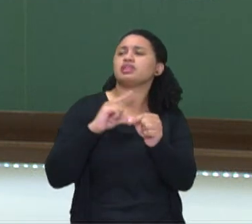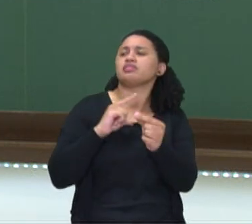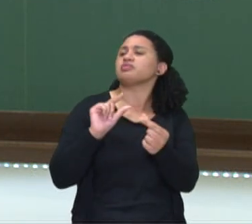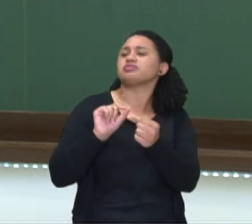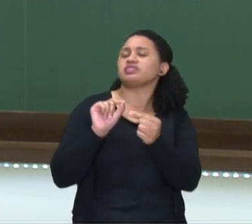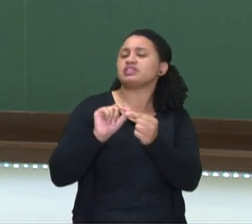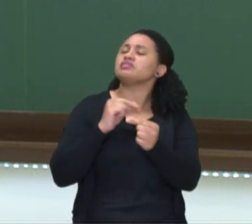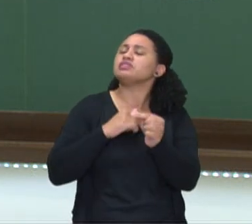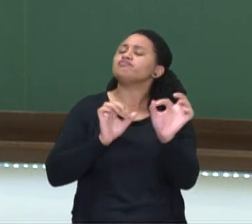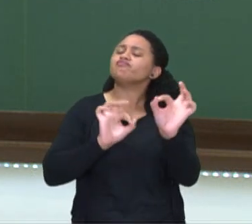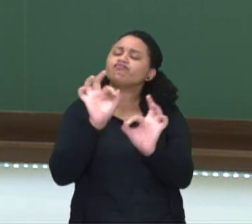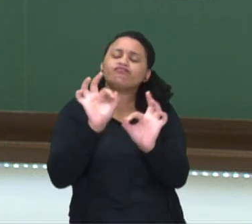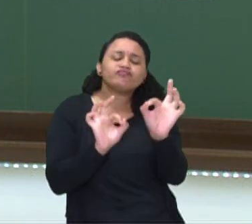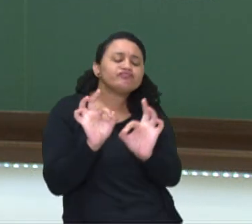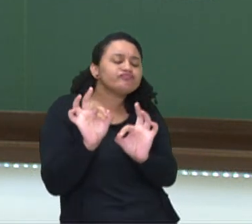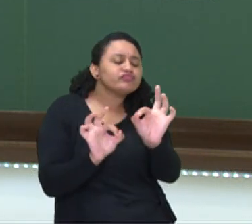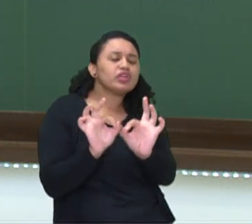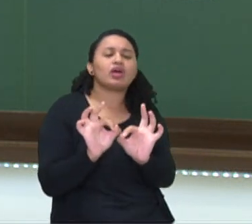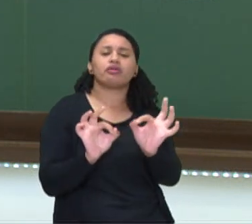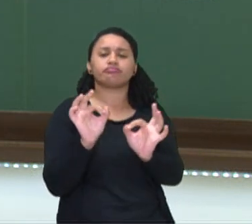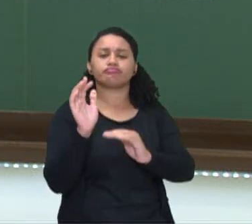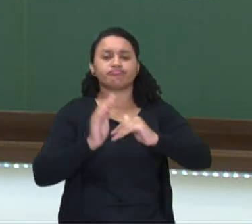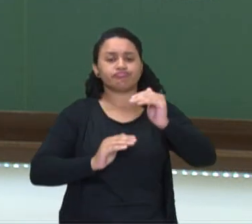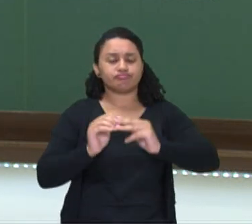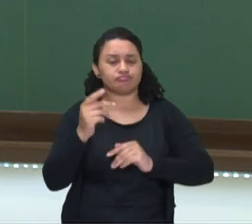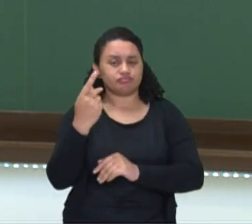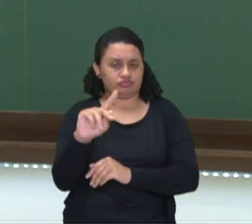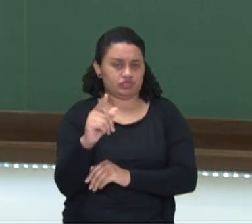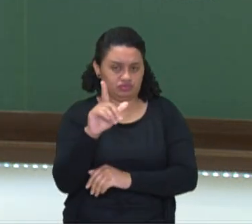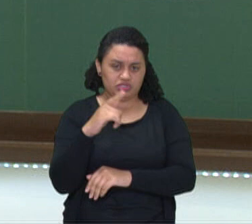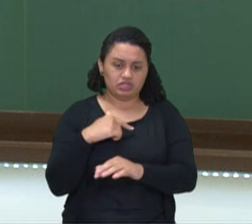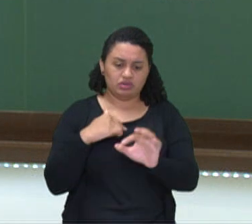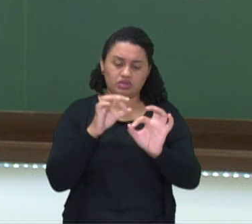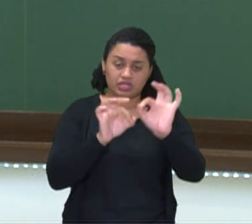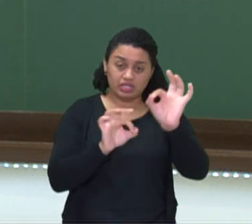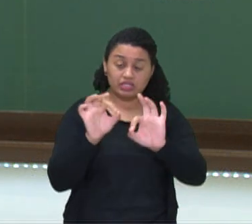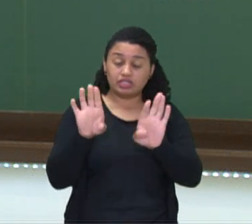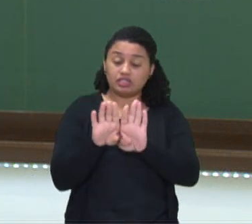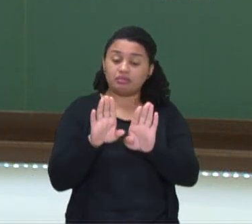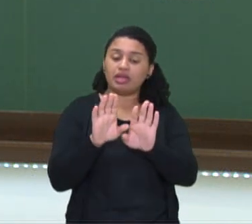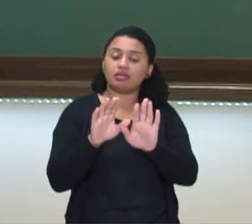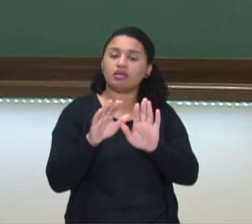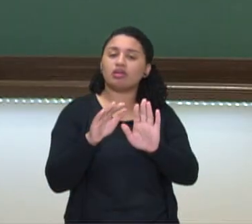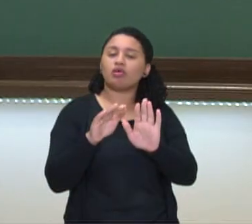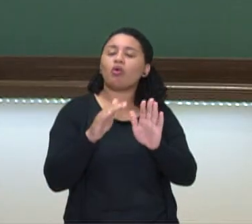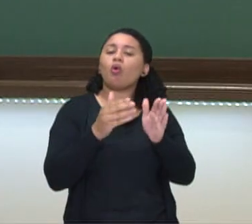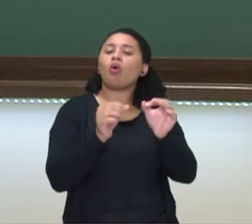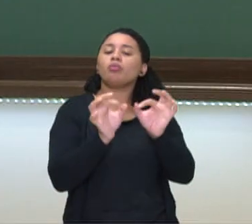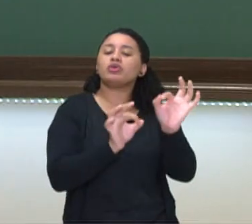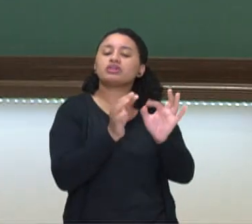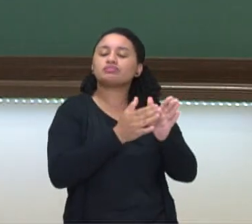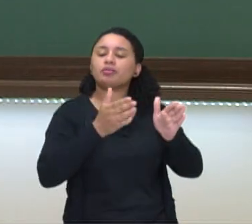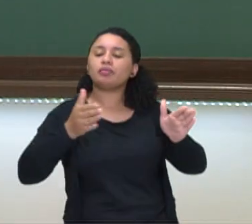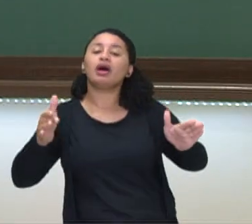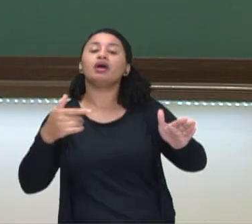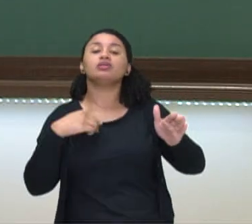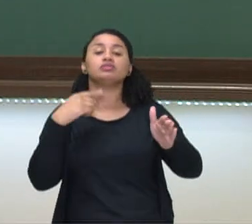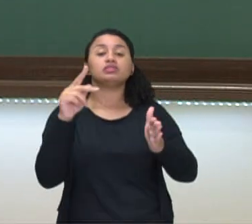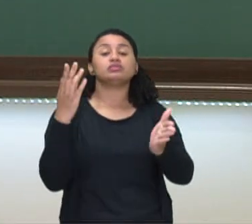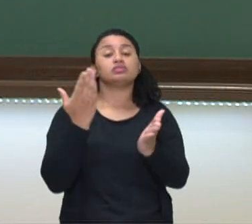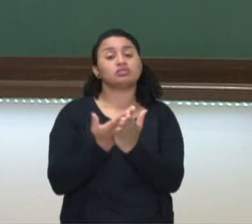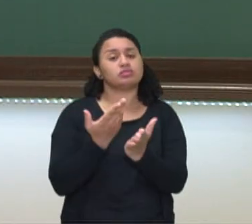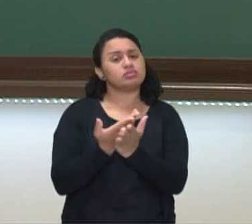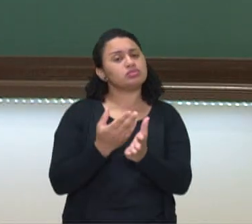afazeres? Você tem preparado uma rotina também para os seus estudos? Como que você faz isso ou como você